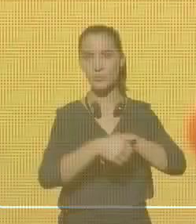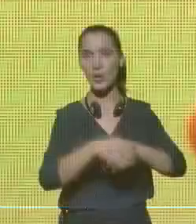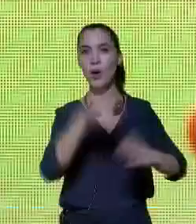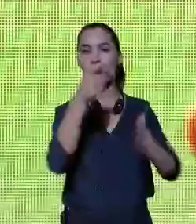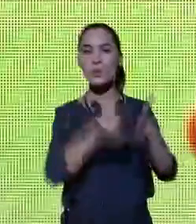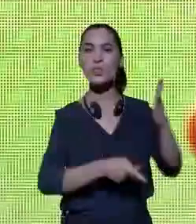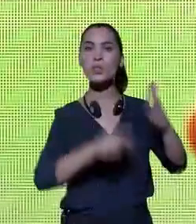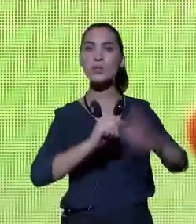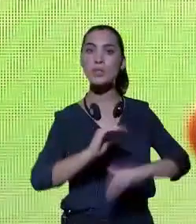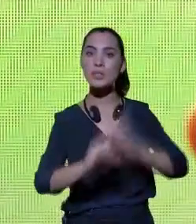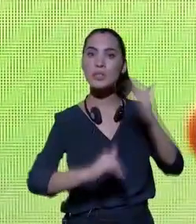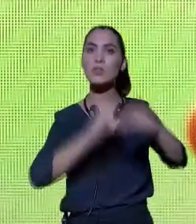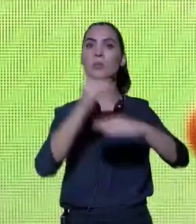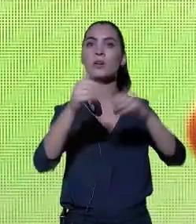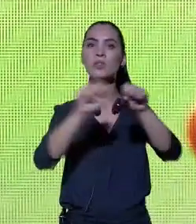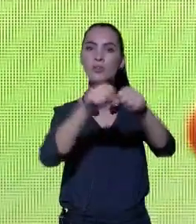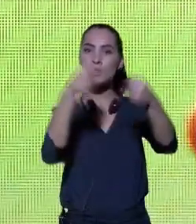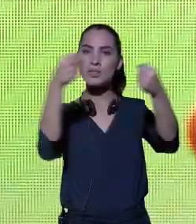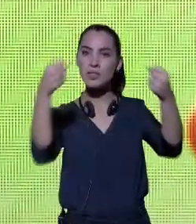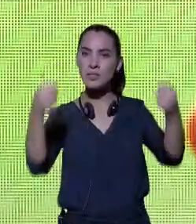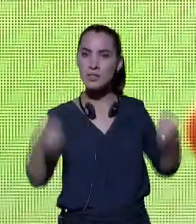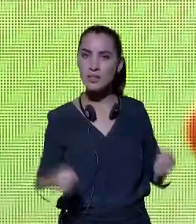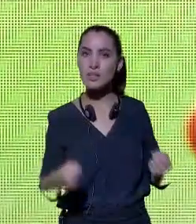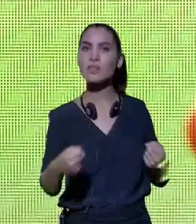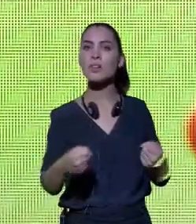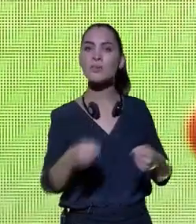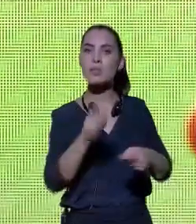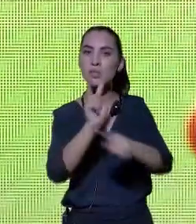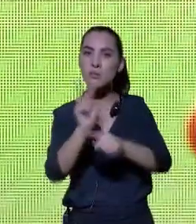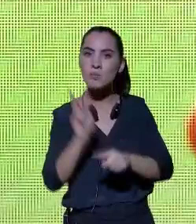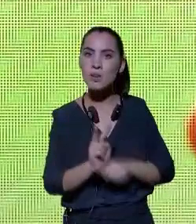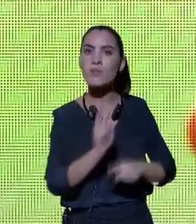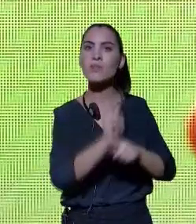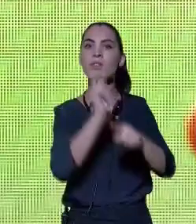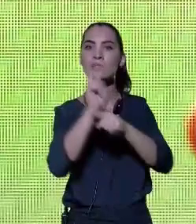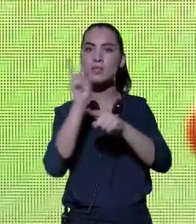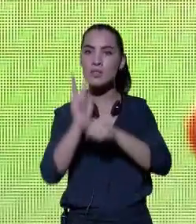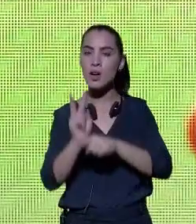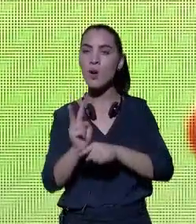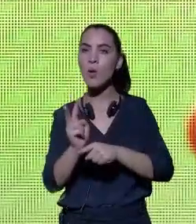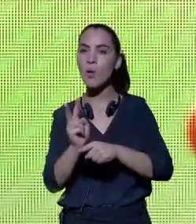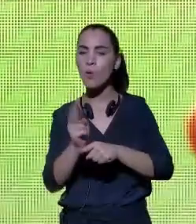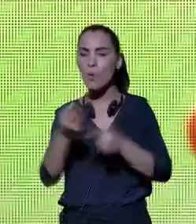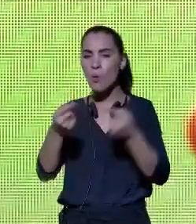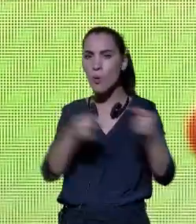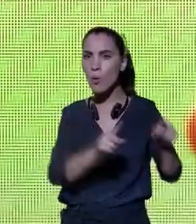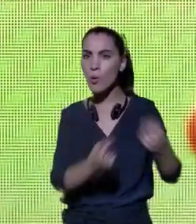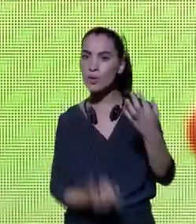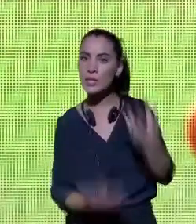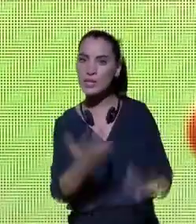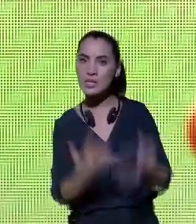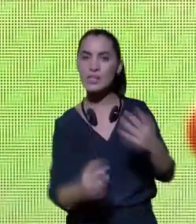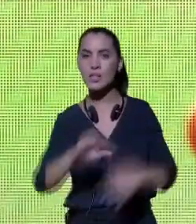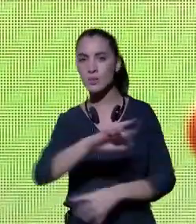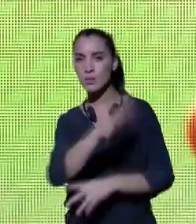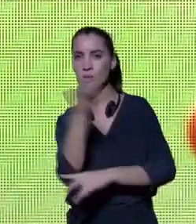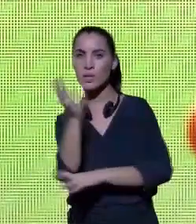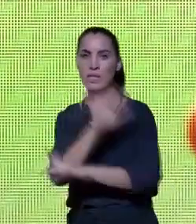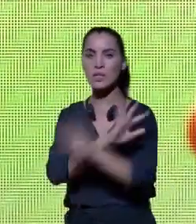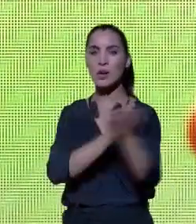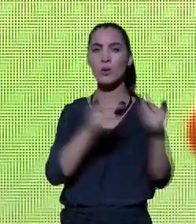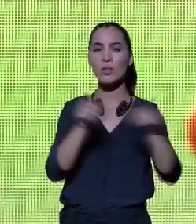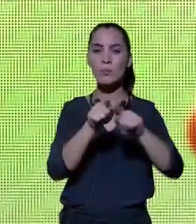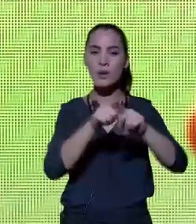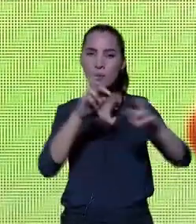projeto Desenvolvimento de Sistemas de Prevenção de Incêndios Florestais e Monitoramento de